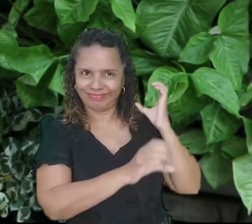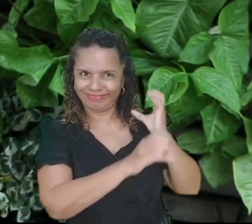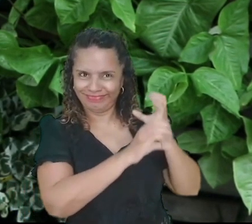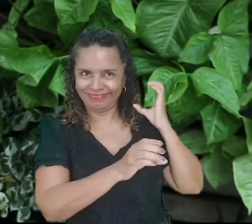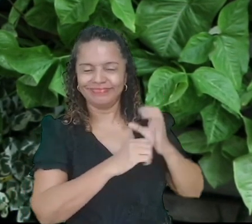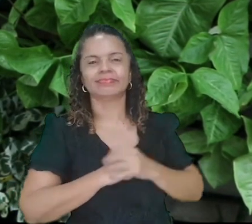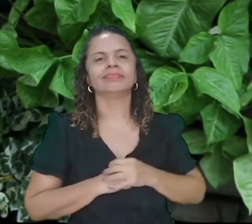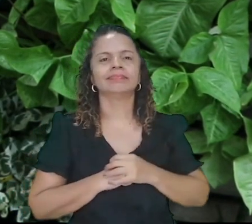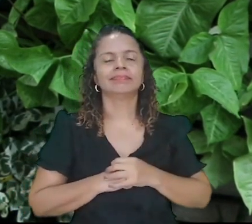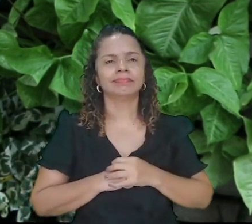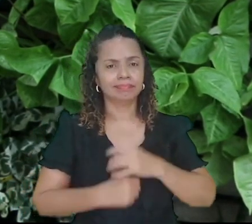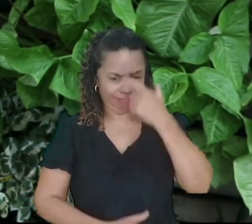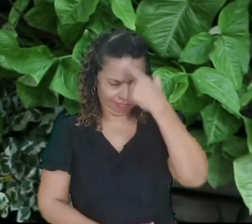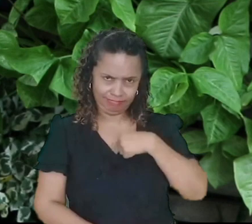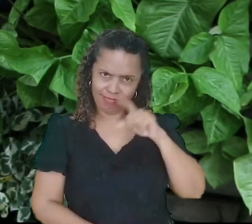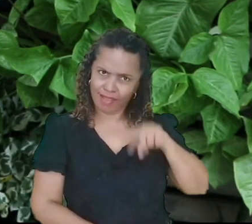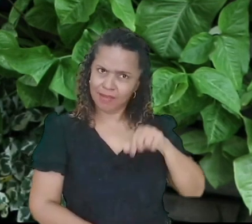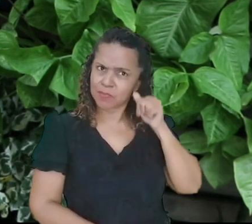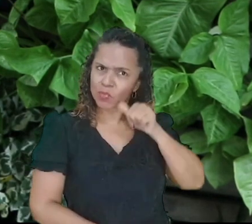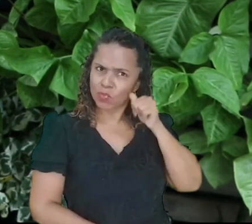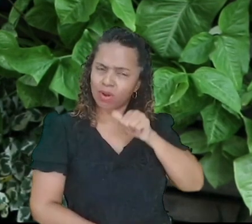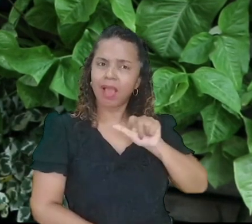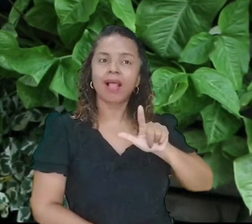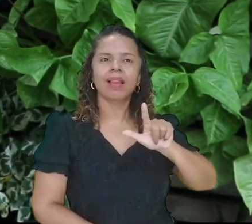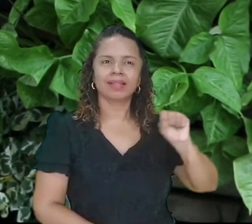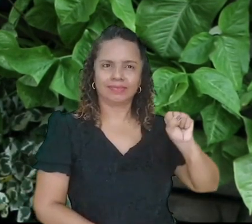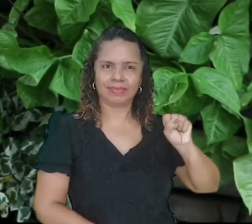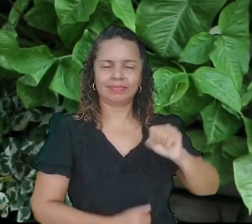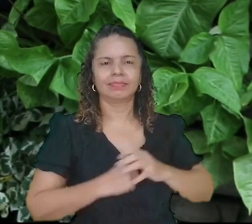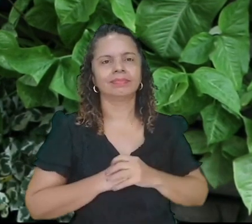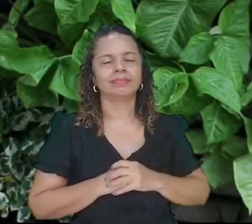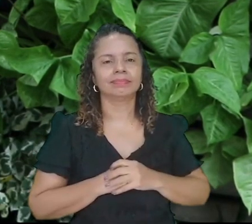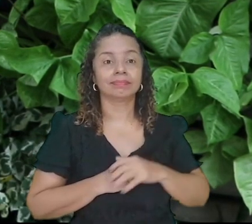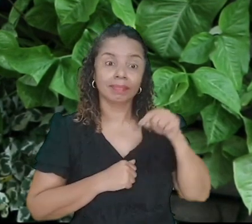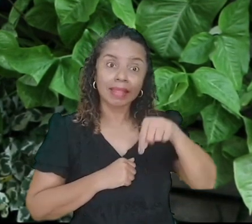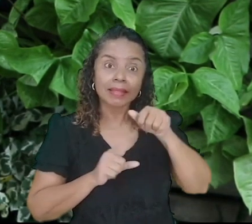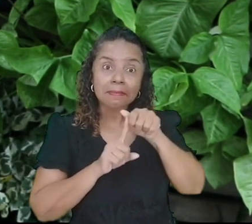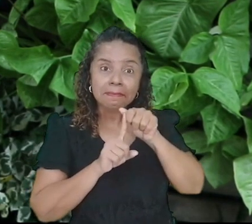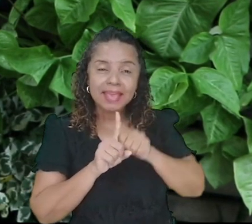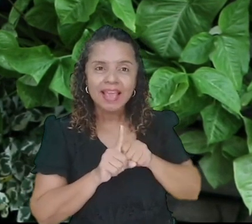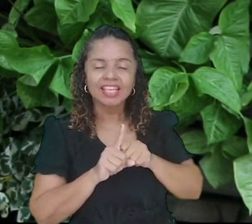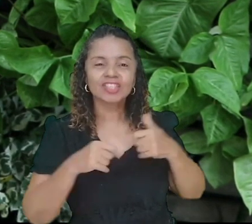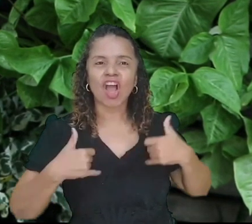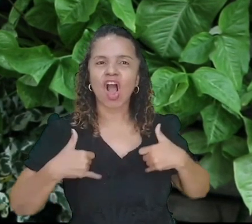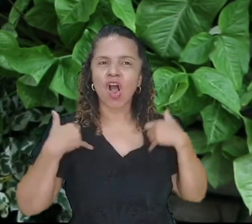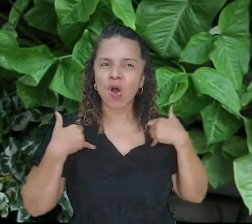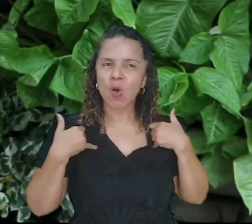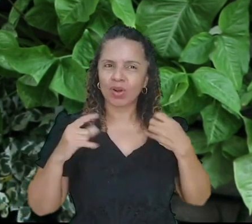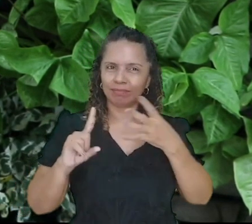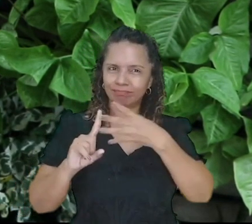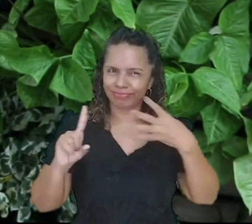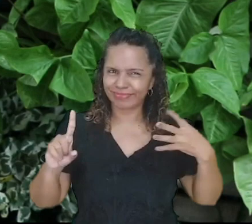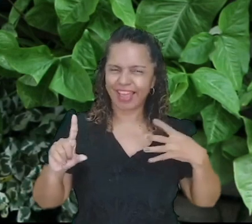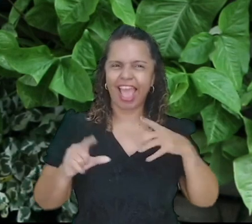Civil, e sou uma mulher lésbica, né? E no mês do orgulho